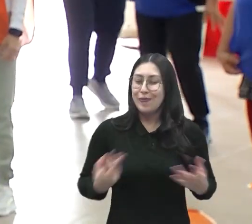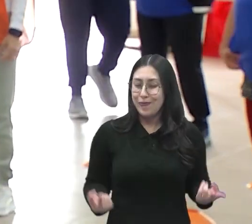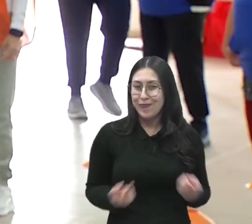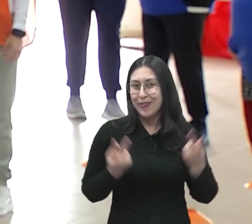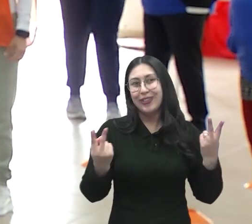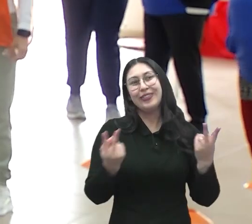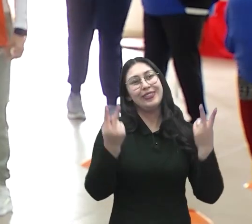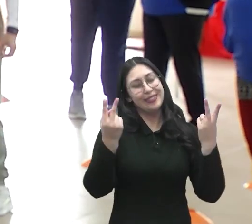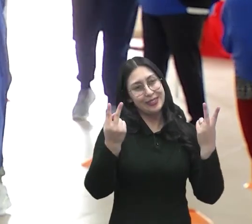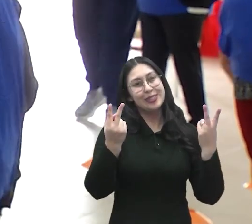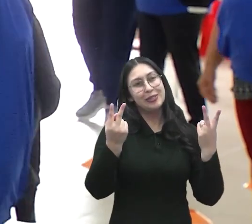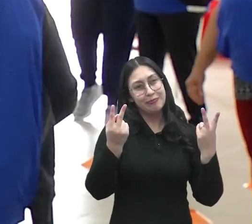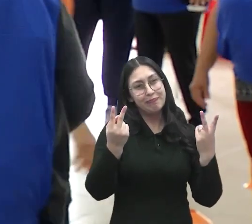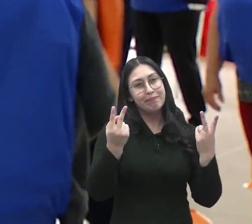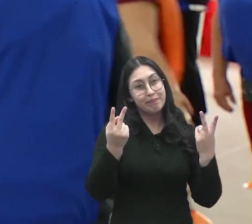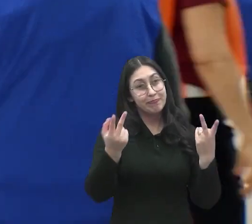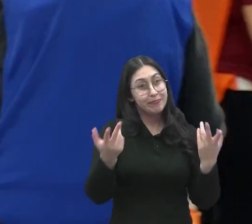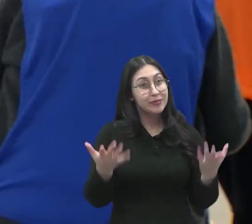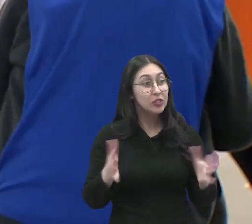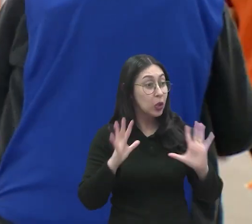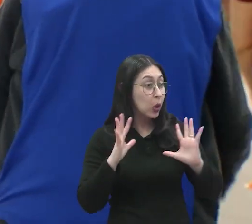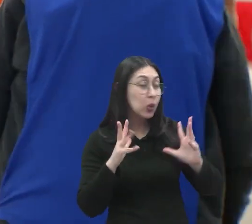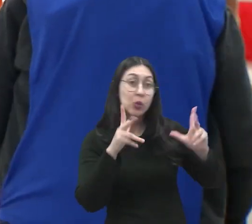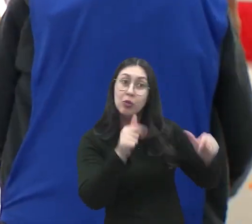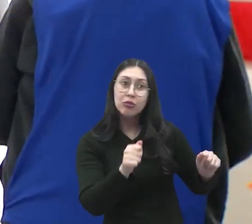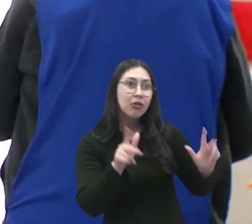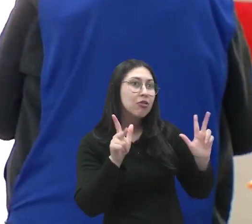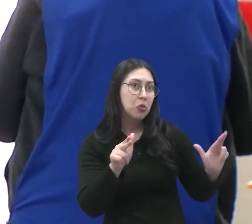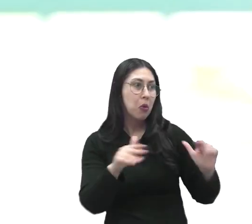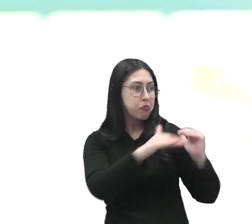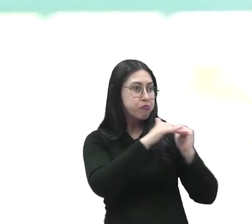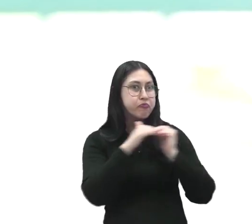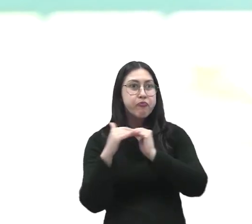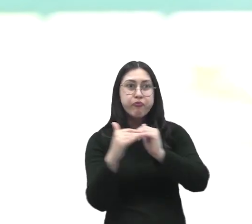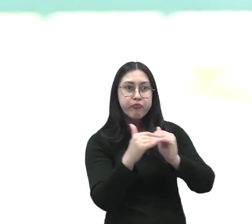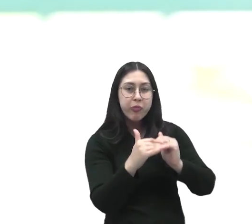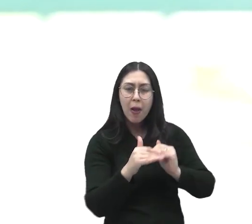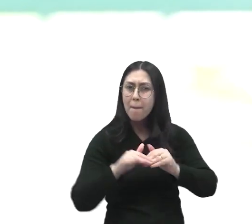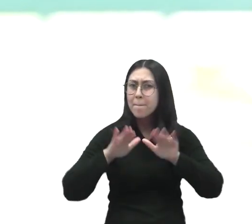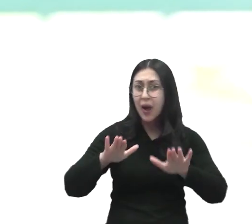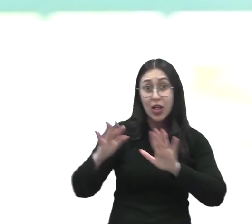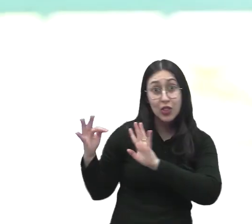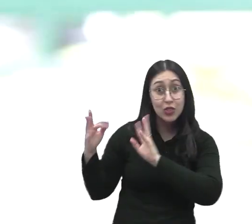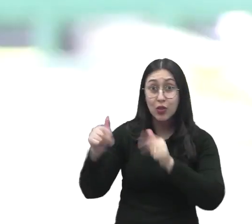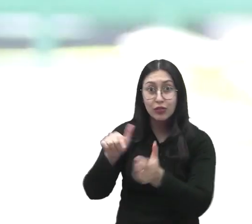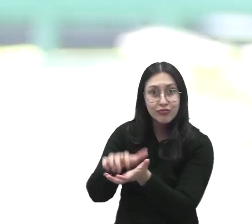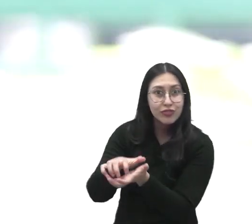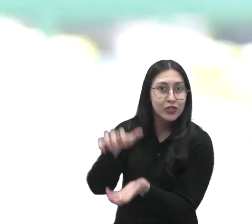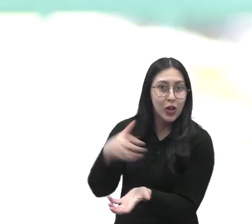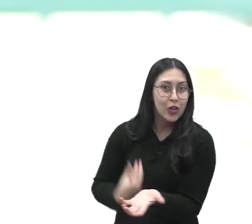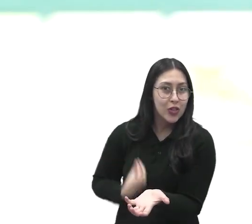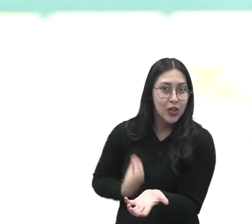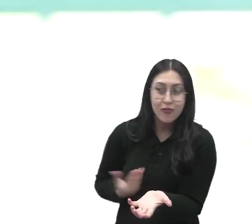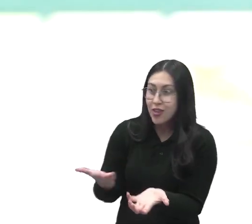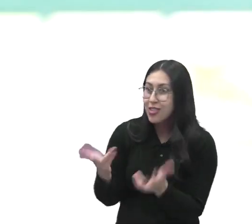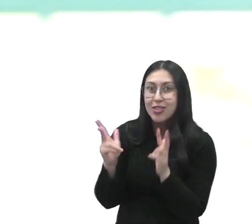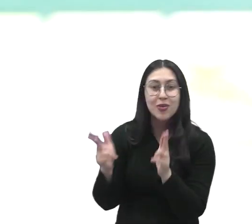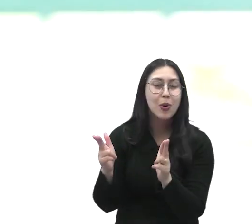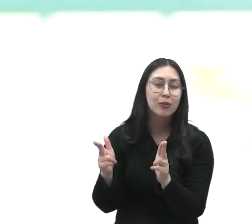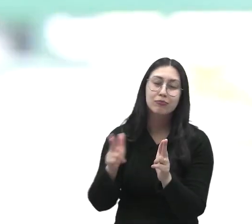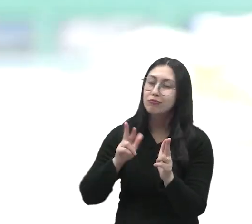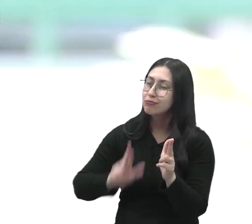sente valorizada aqui dentro, né? E todo mundo é igual. Mas nem todos os idosos vivem